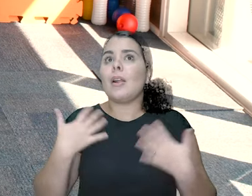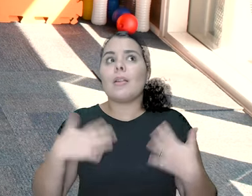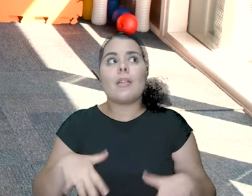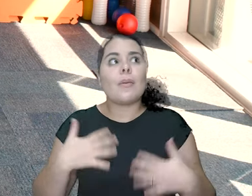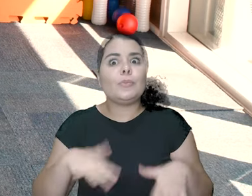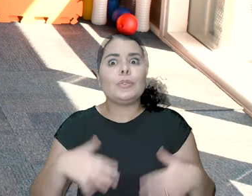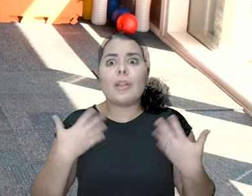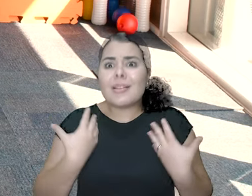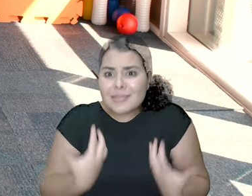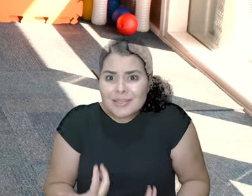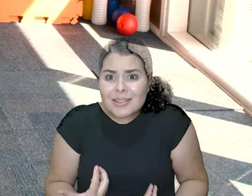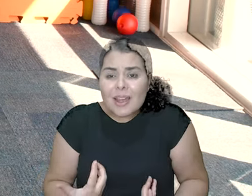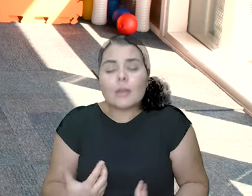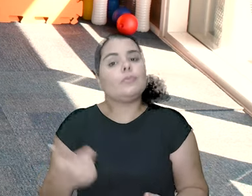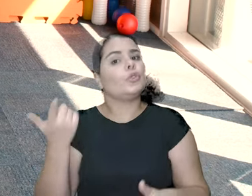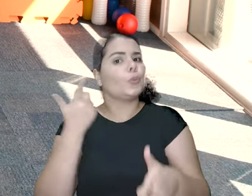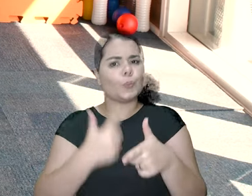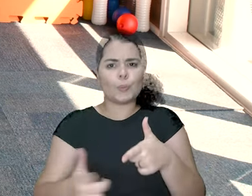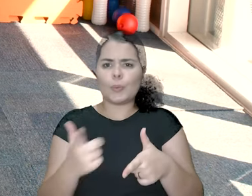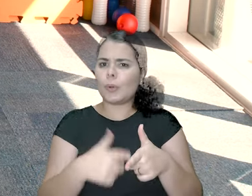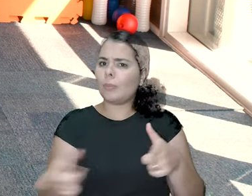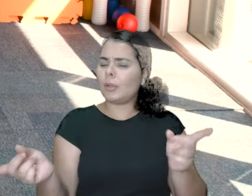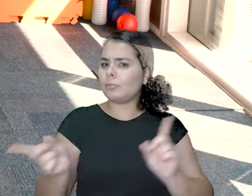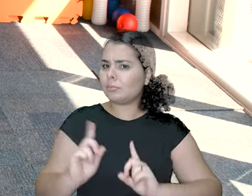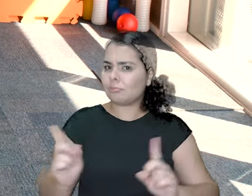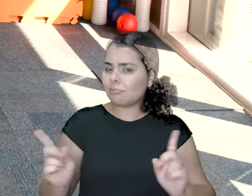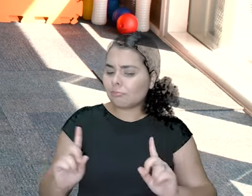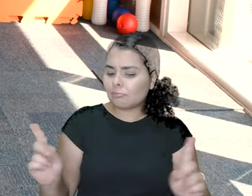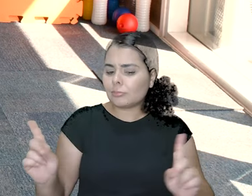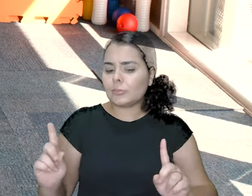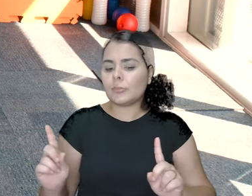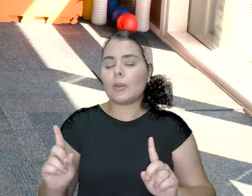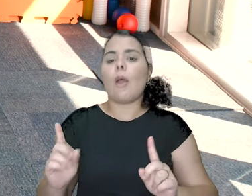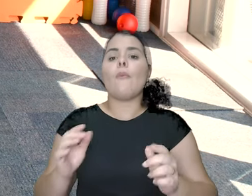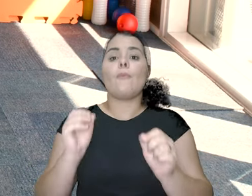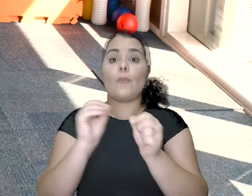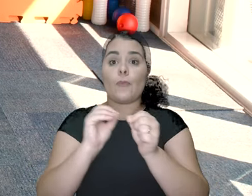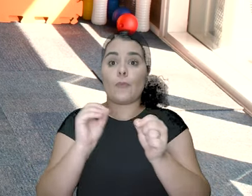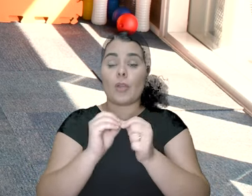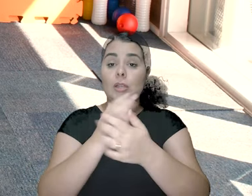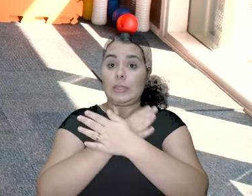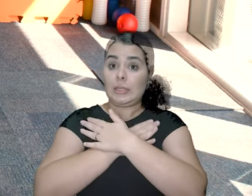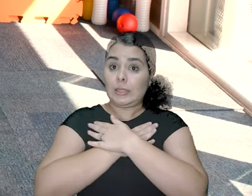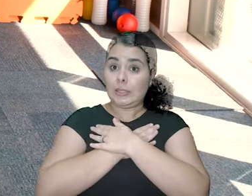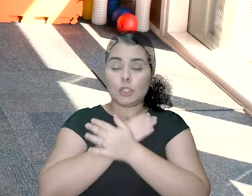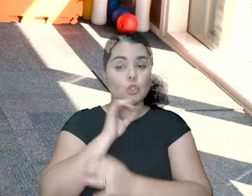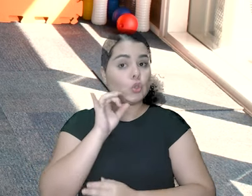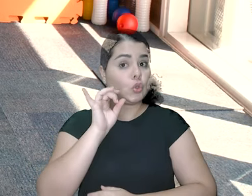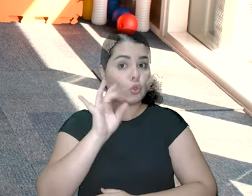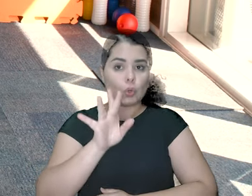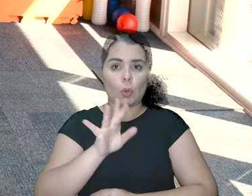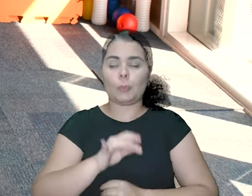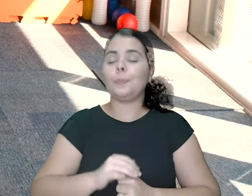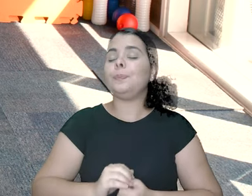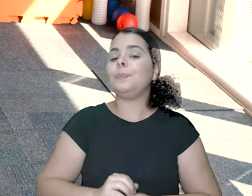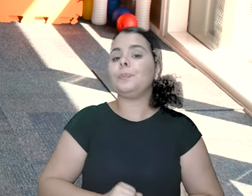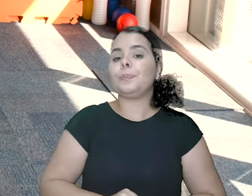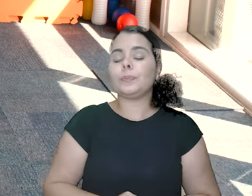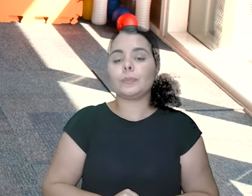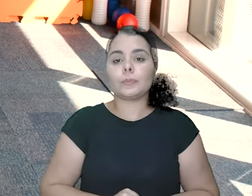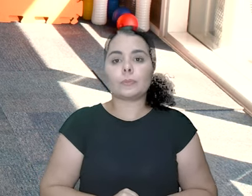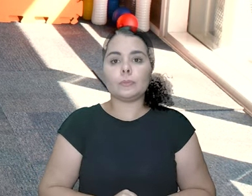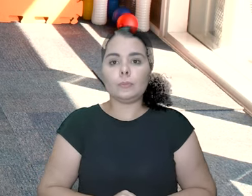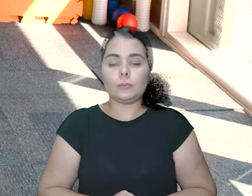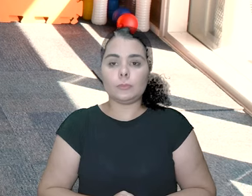comigo. Que que do céu. Cansei. Não tem problema. Guarda o braço. Faz só